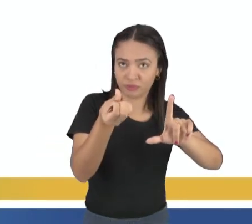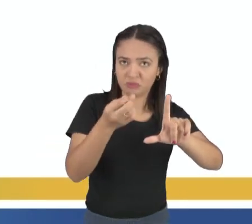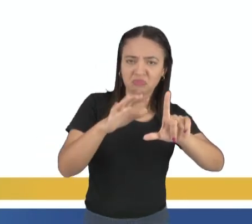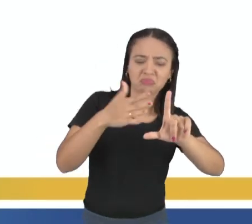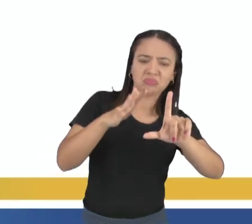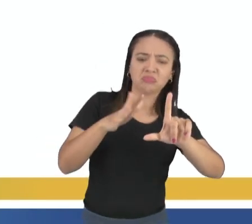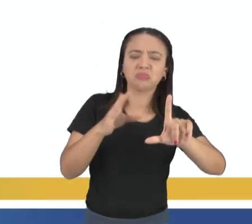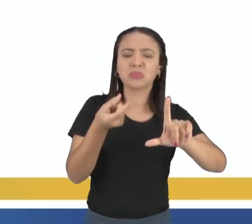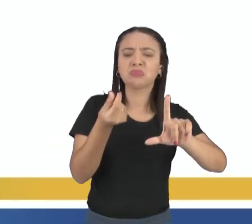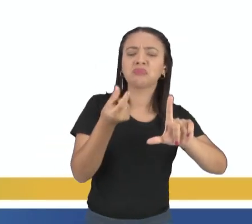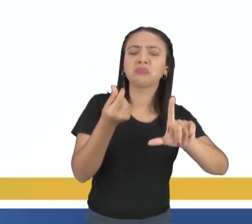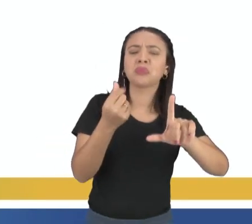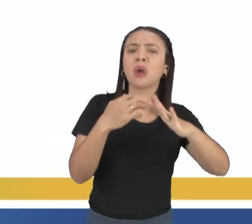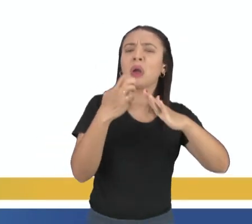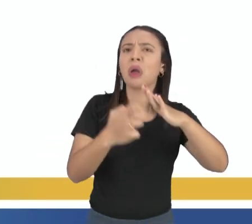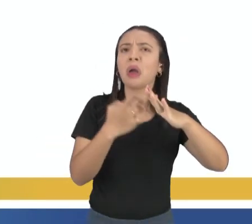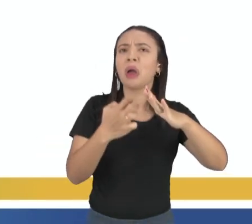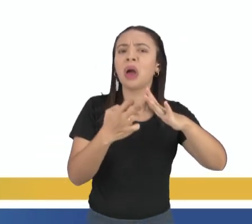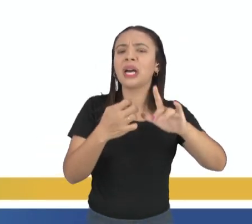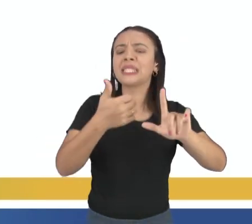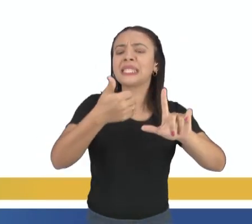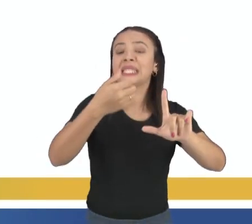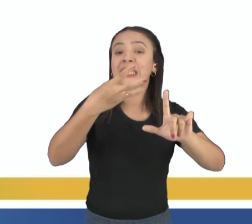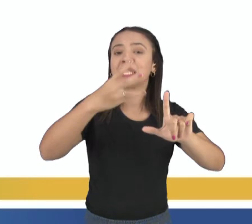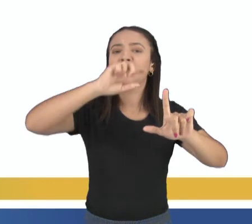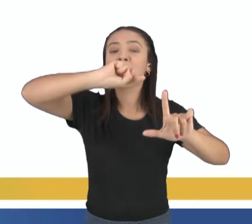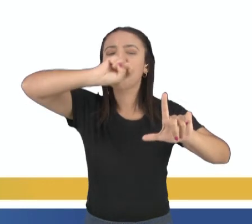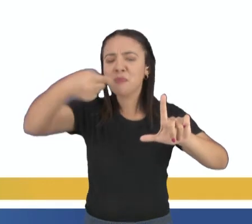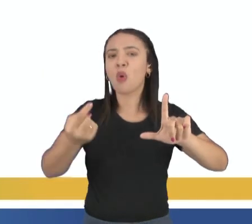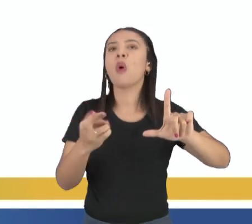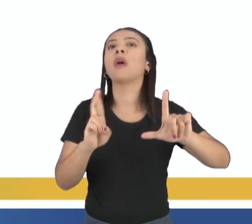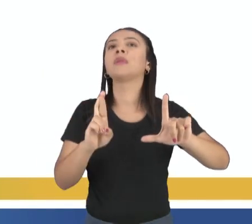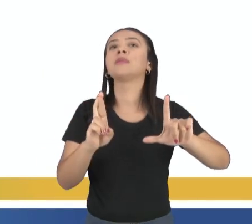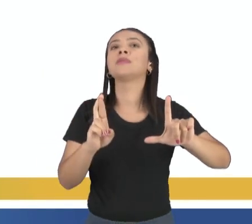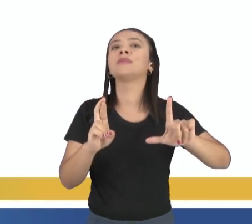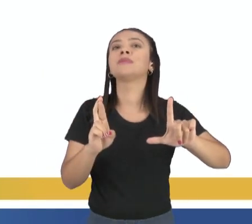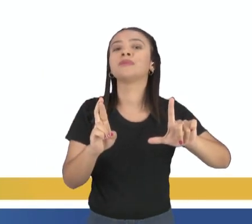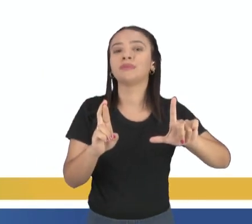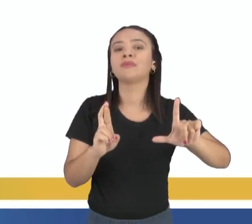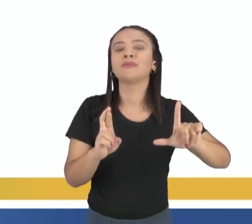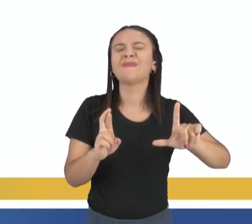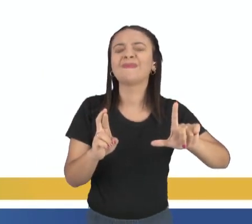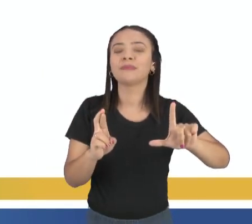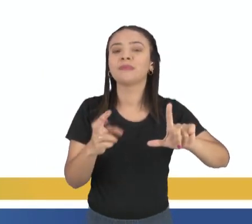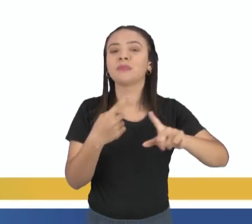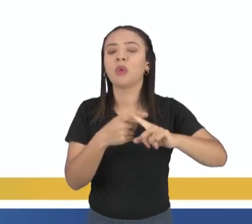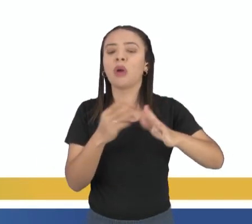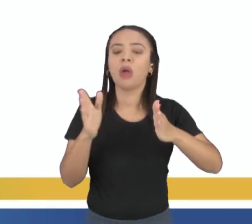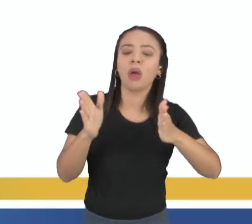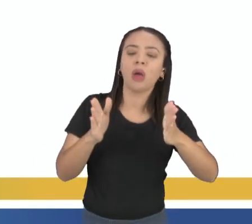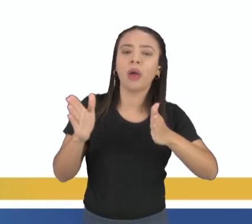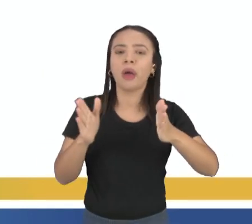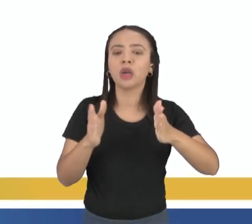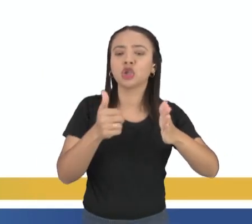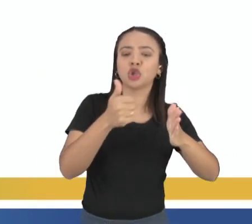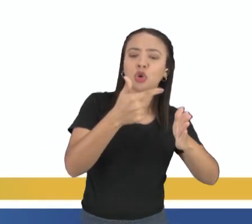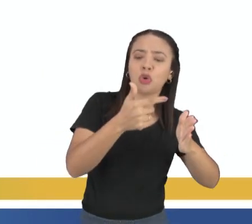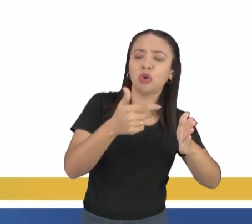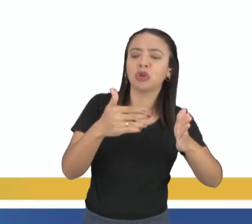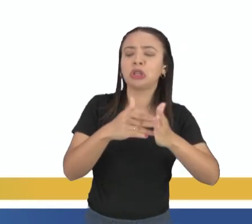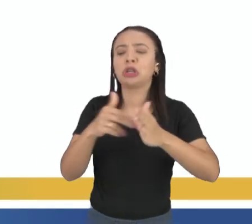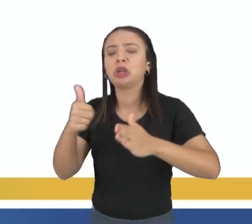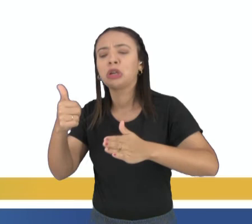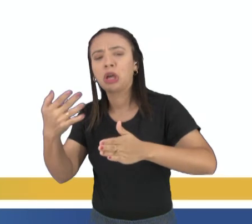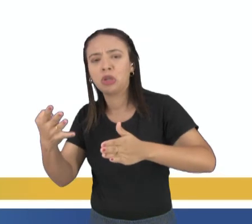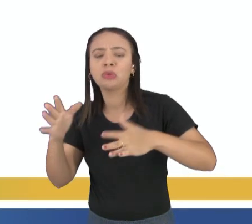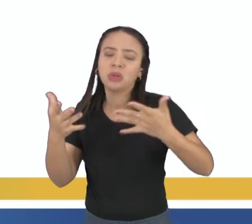ó, de 13 mil reais, porque está na metade entre 12 mil e 14 mil. Então eu vou considerar aqui 13 mil.